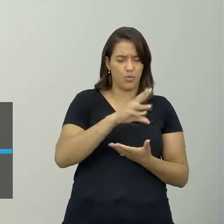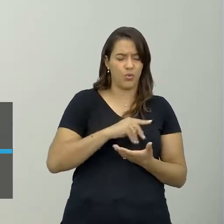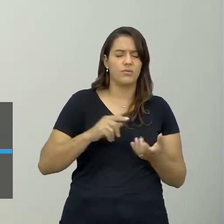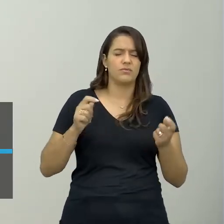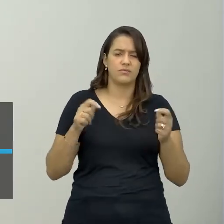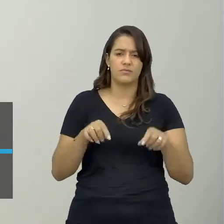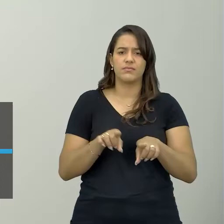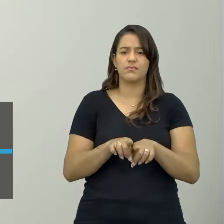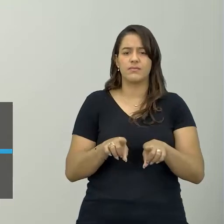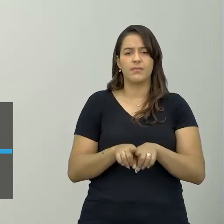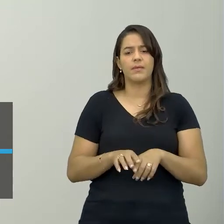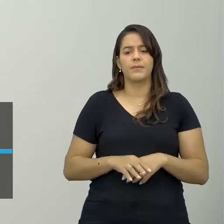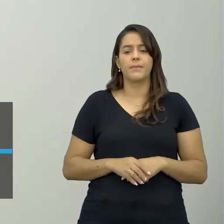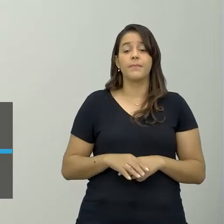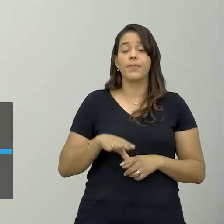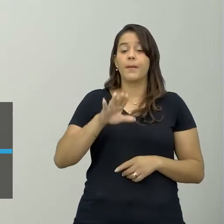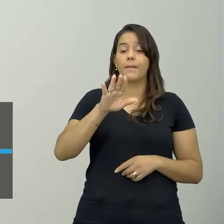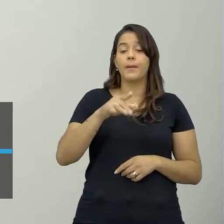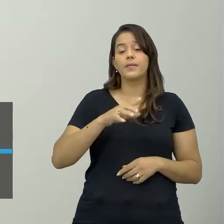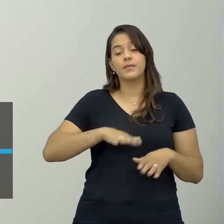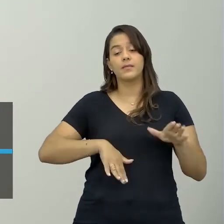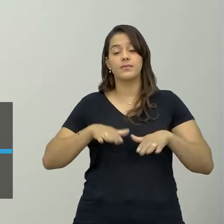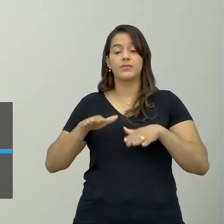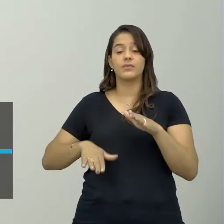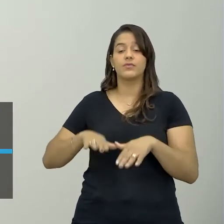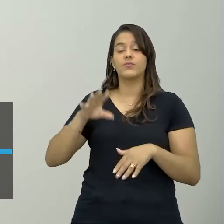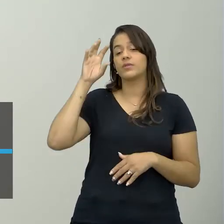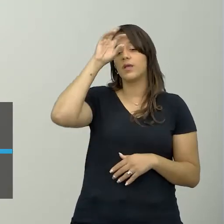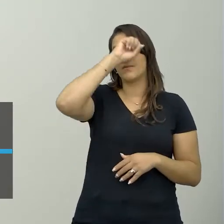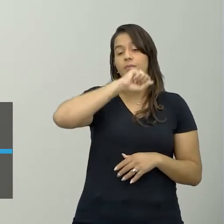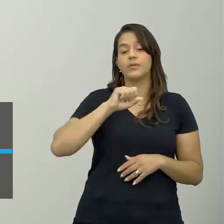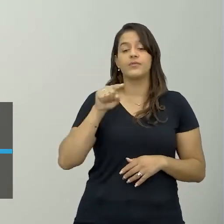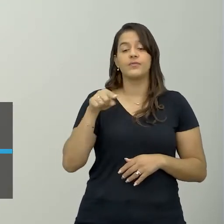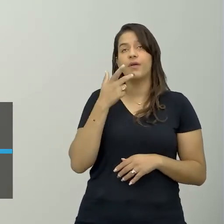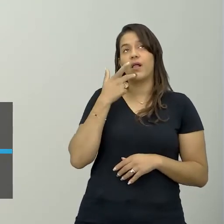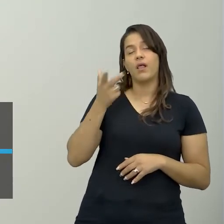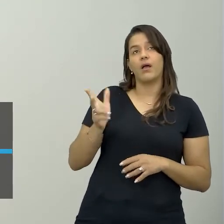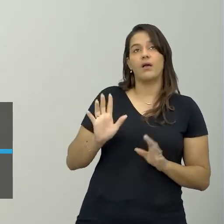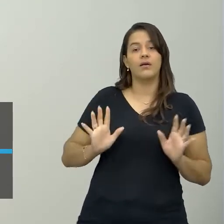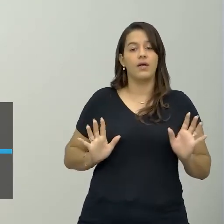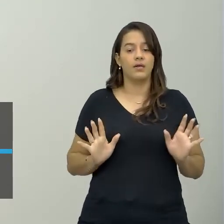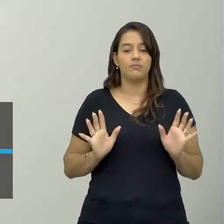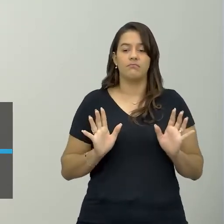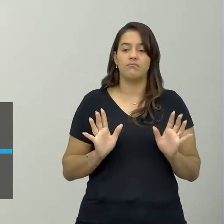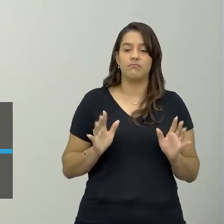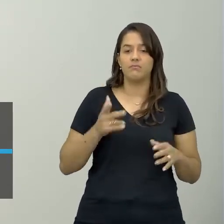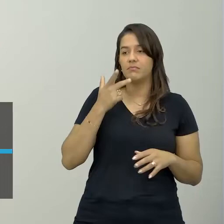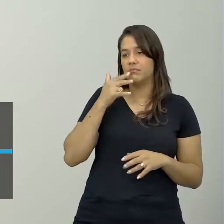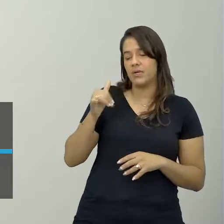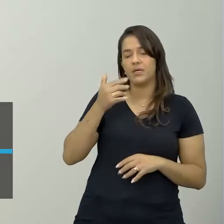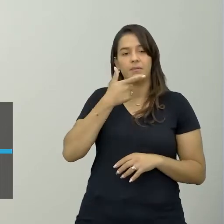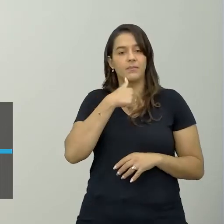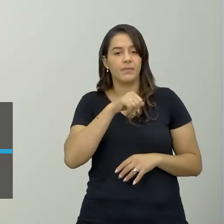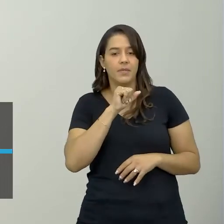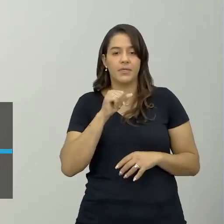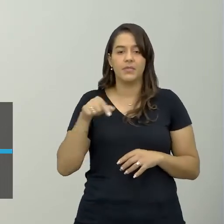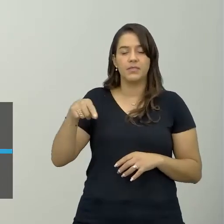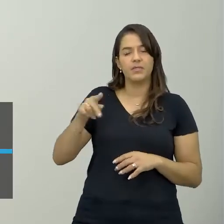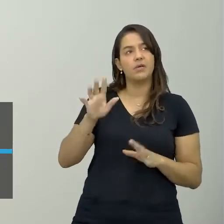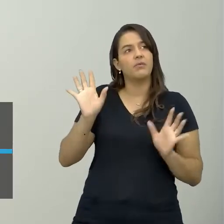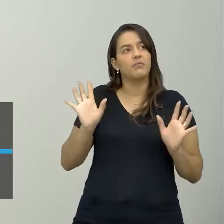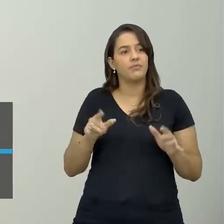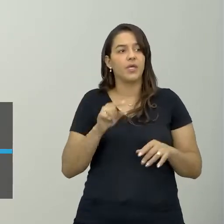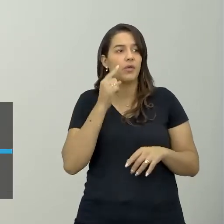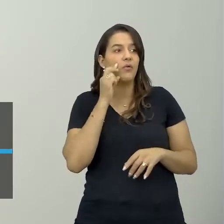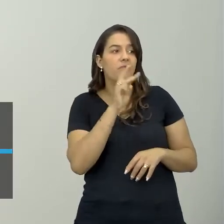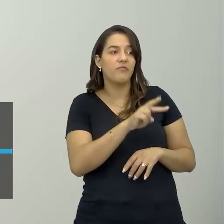nesse papel, né? Mas às vezes você aprende alguma coisa que você pode, por exemplo, falar, sei lá, mãe, pai, tio, enfim, quem mora com você. Olha, eu